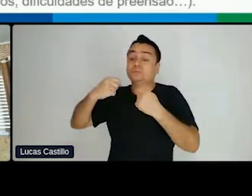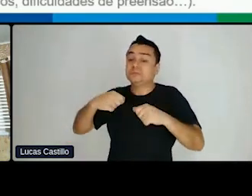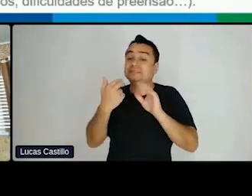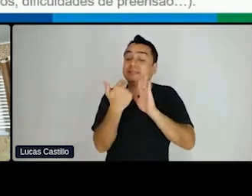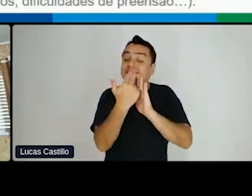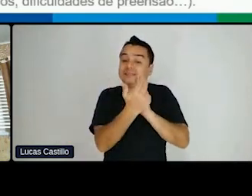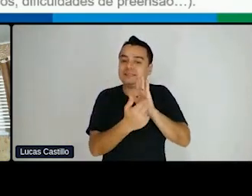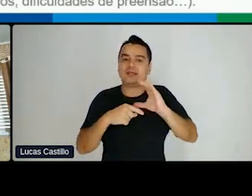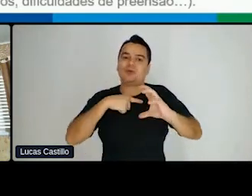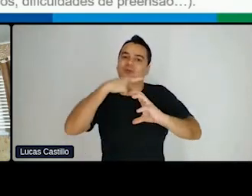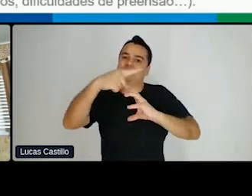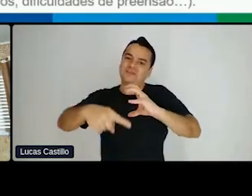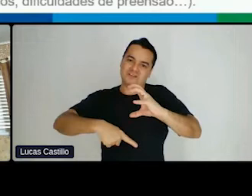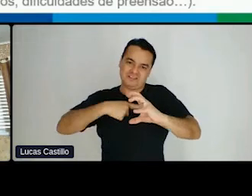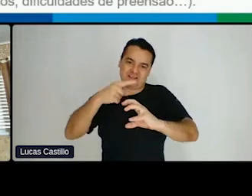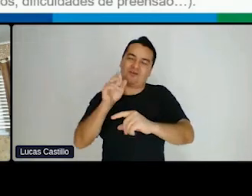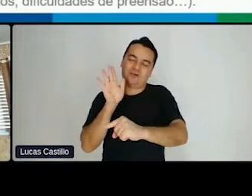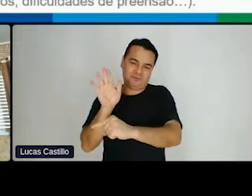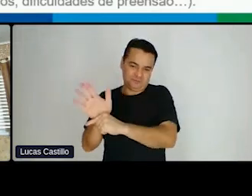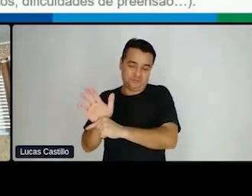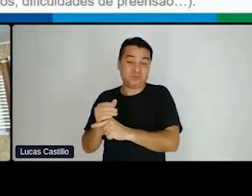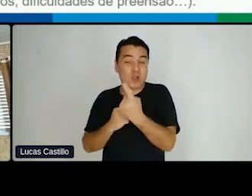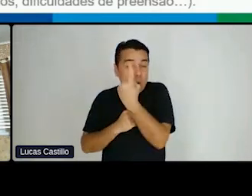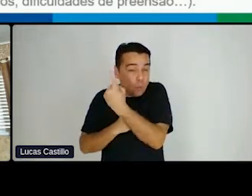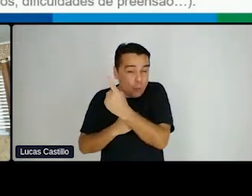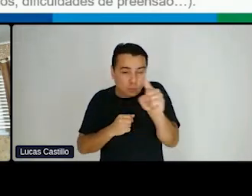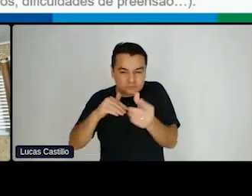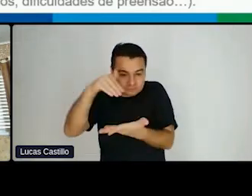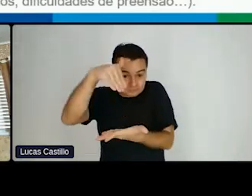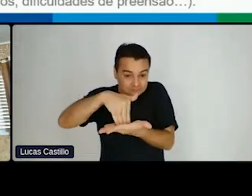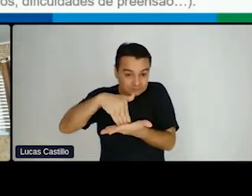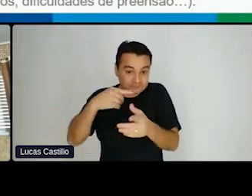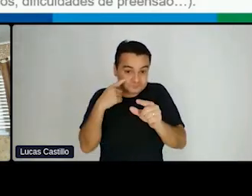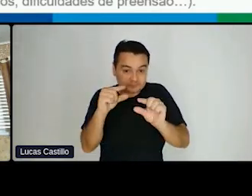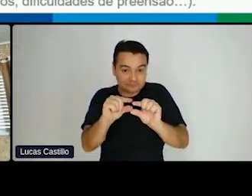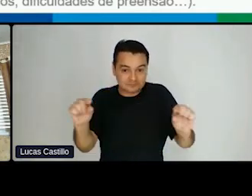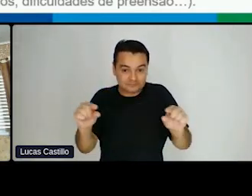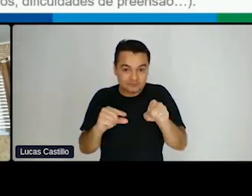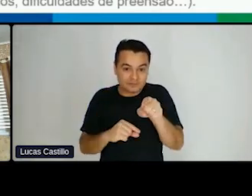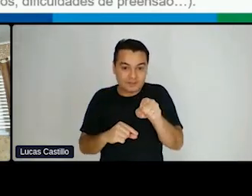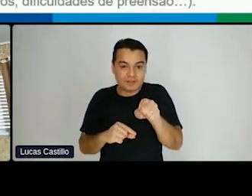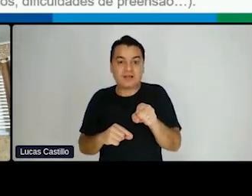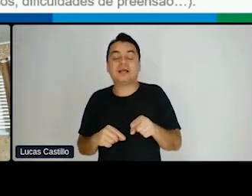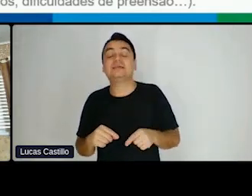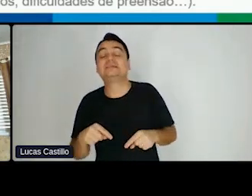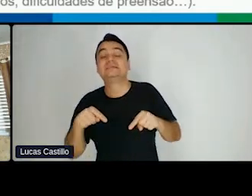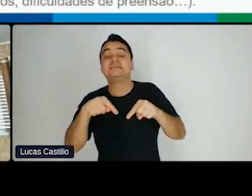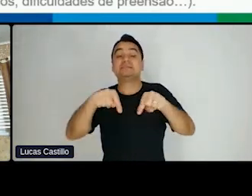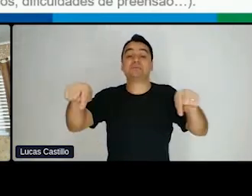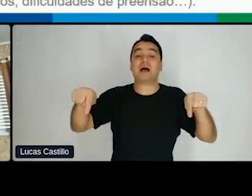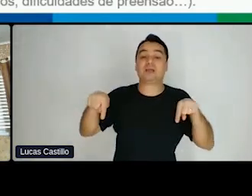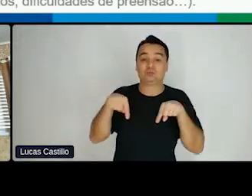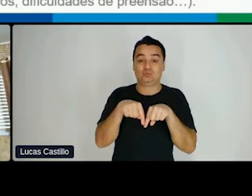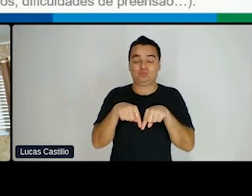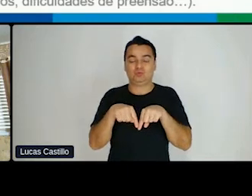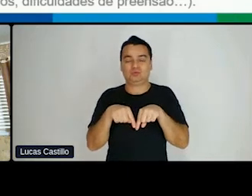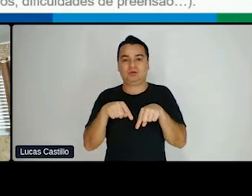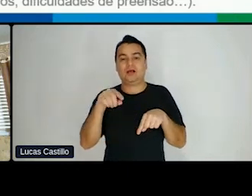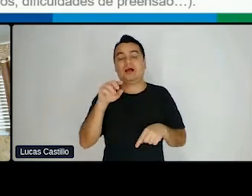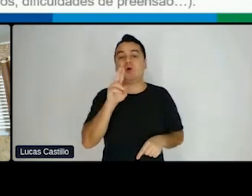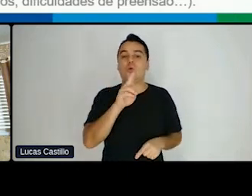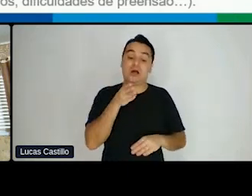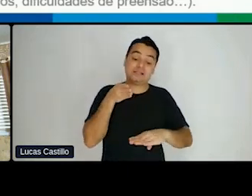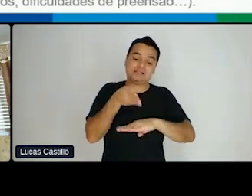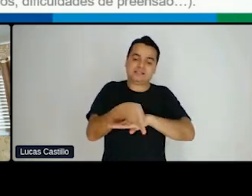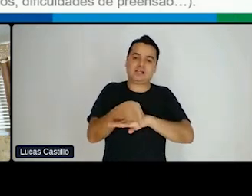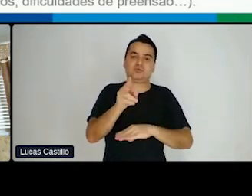o último princípio é a dimensão de espaço para acesso e uso. Isso